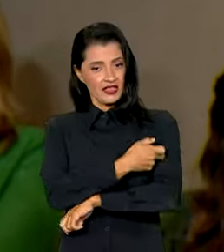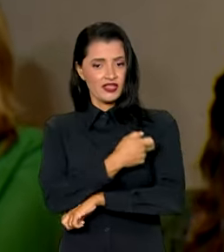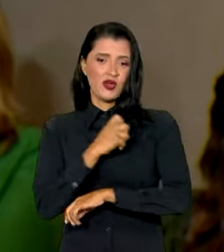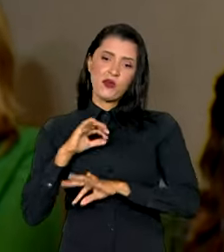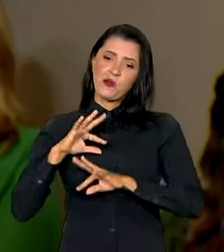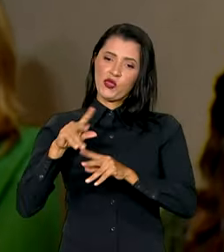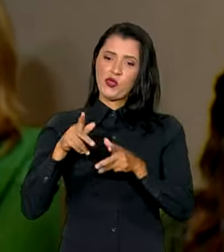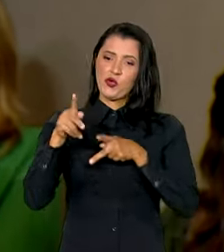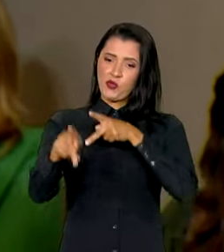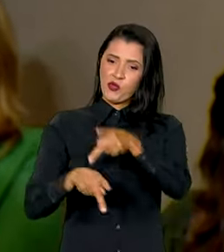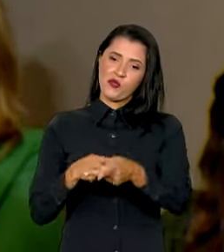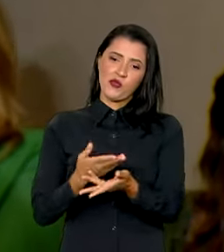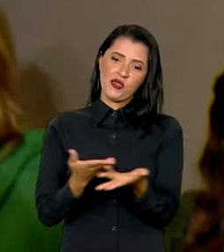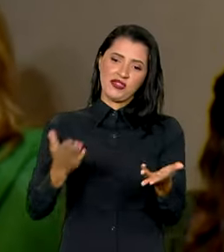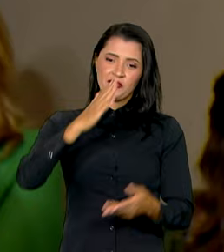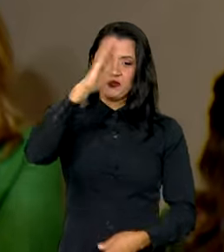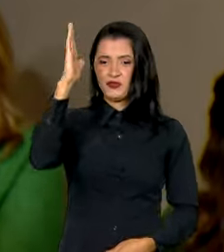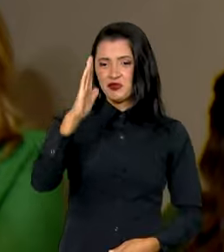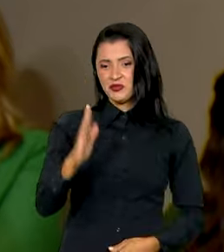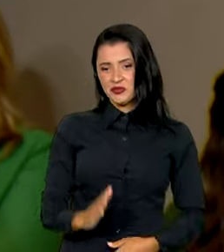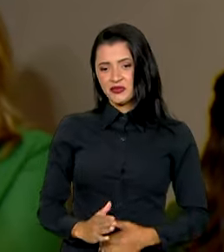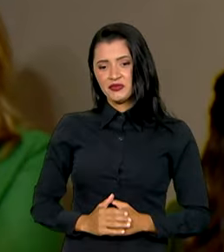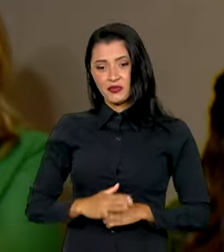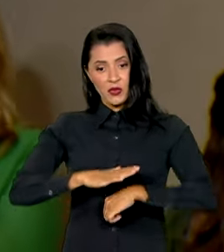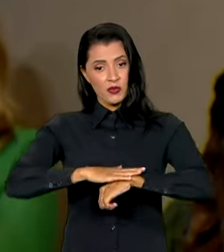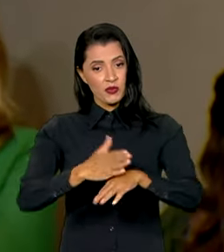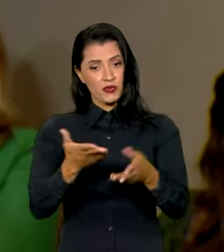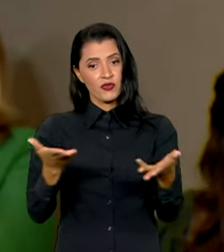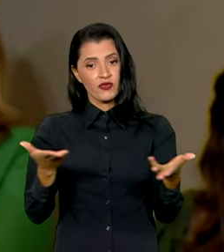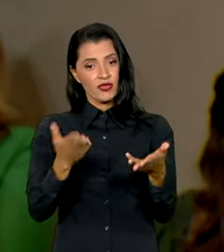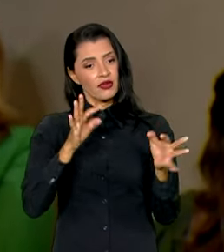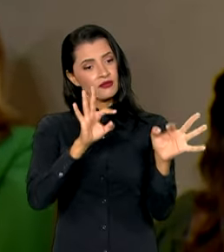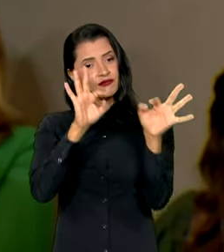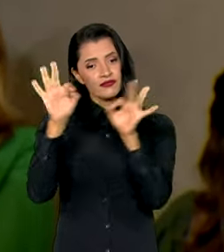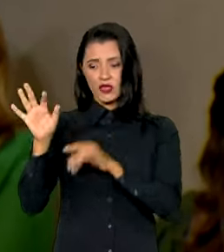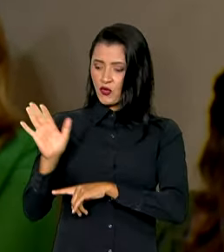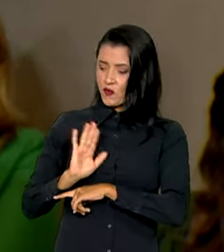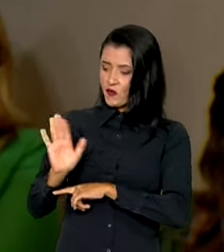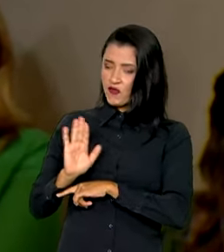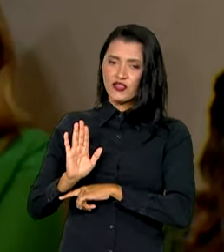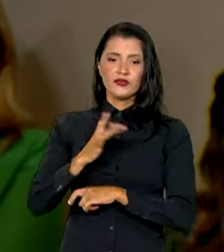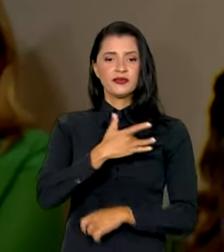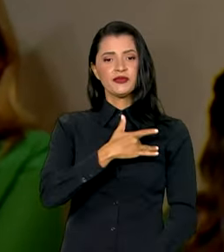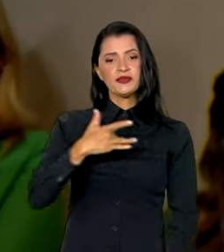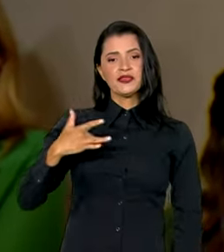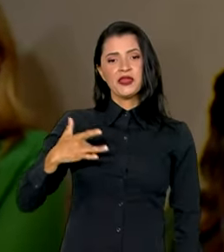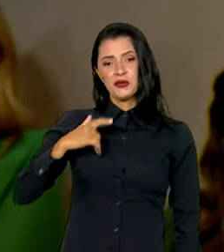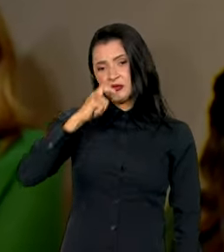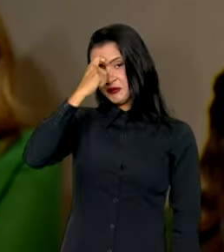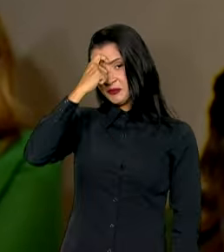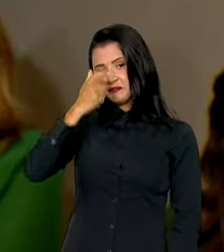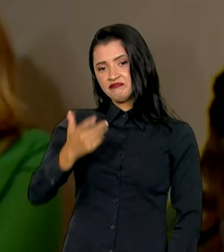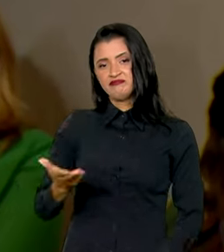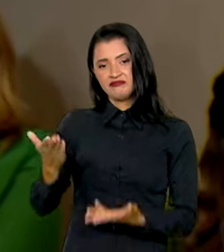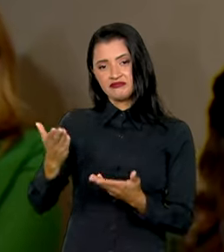a população brasileira. Neste momento, assistiremos o vídeo Saúde com Ciência.